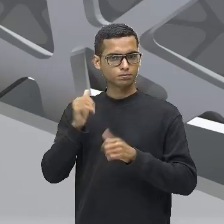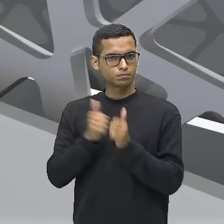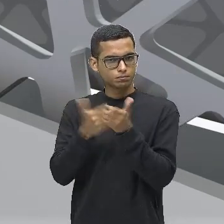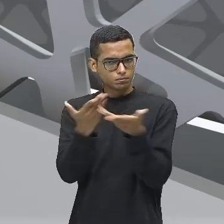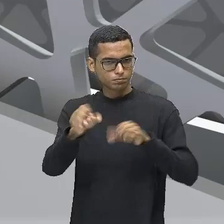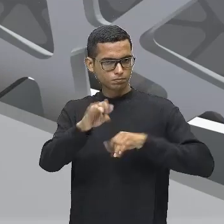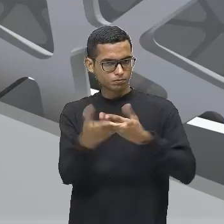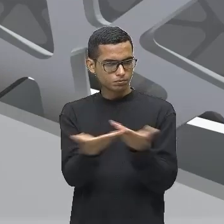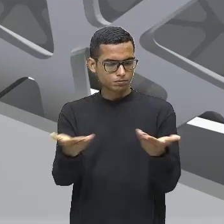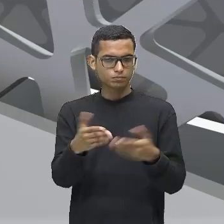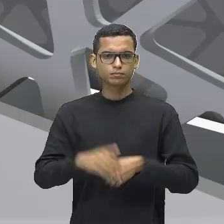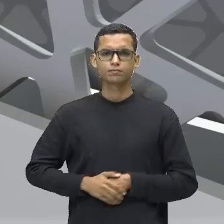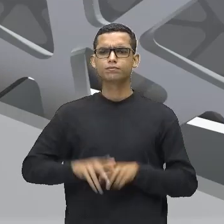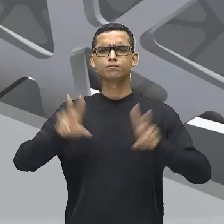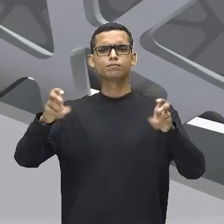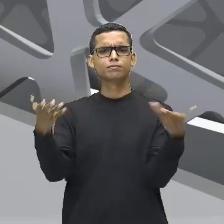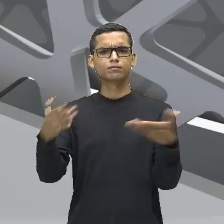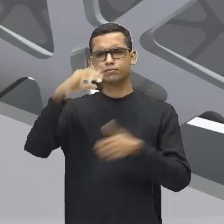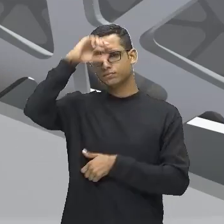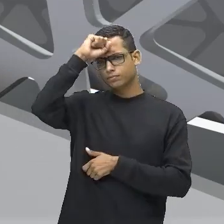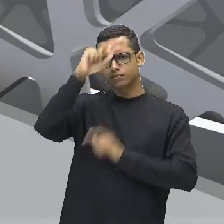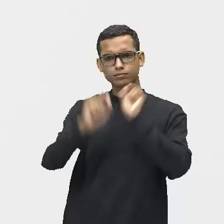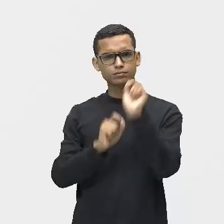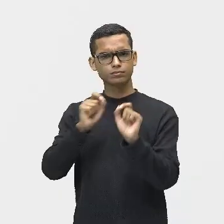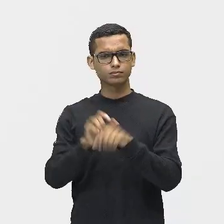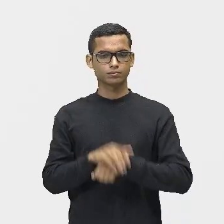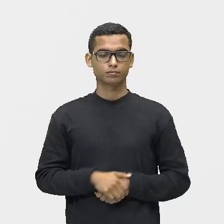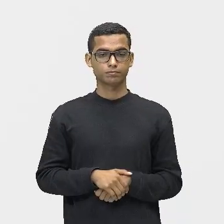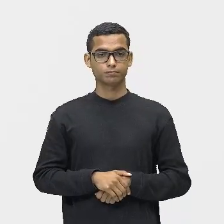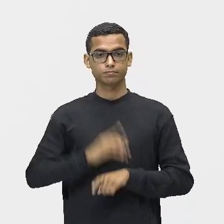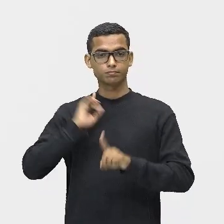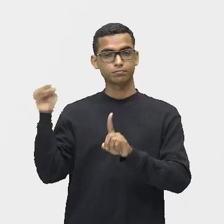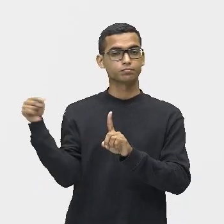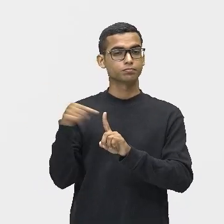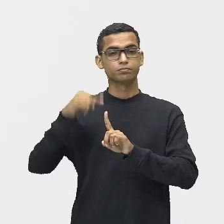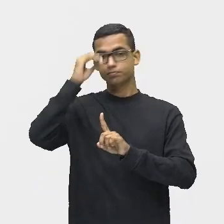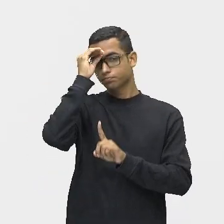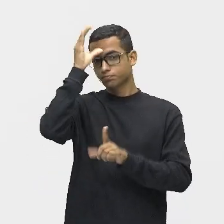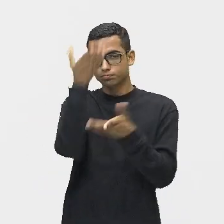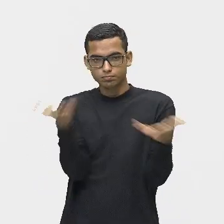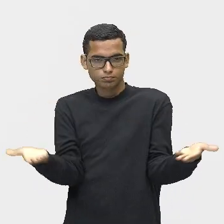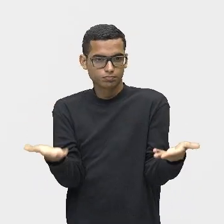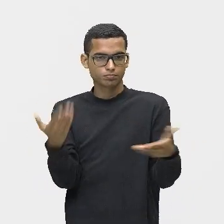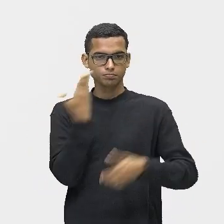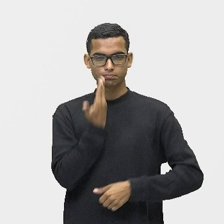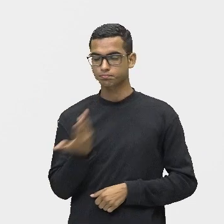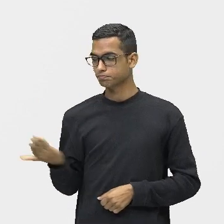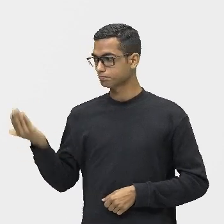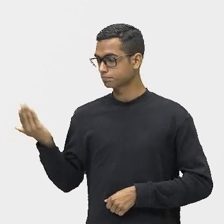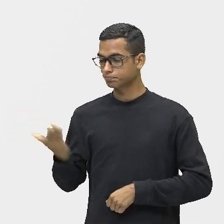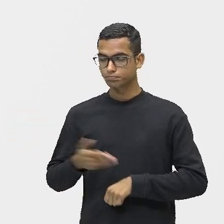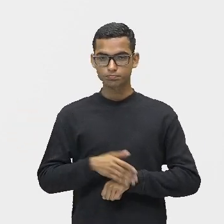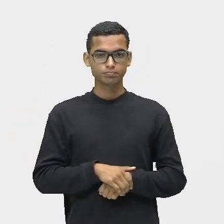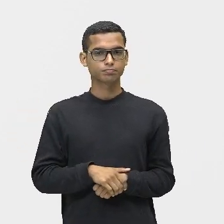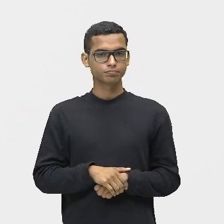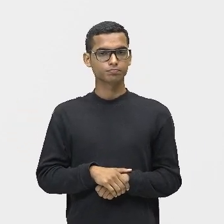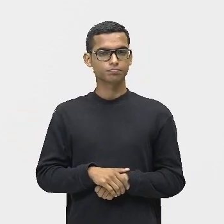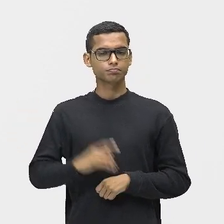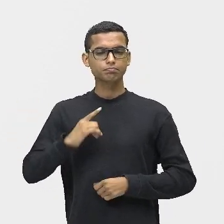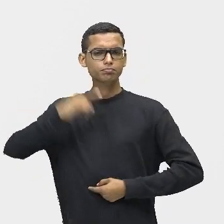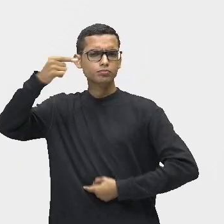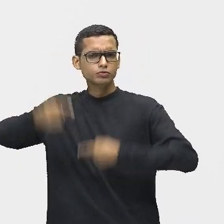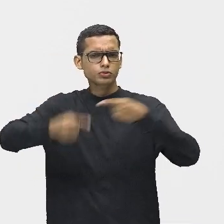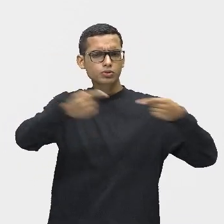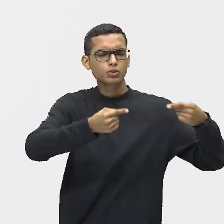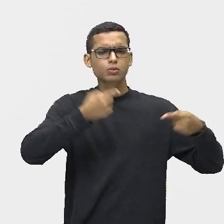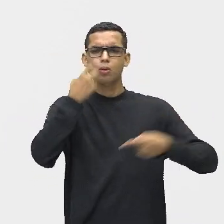vamos aprender hoje? Então, vamos ao nosso objeto de conhecimento. Então, participação em discussões orais